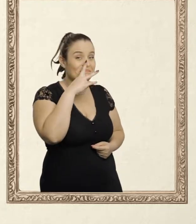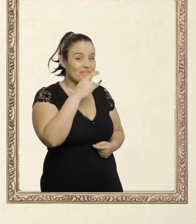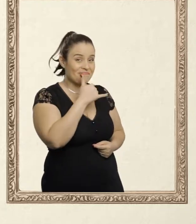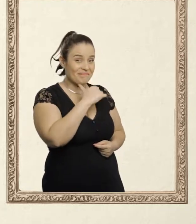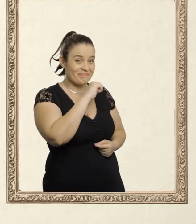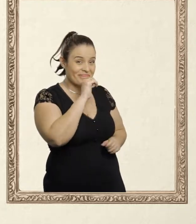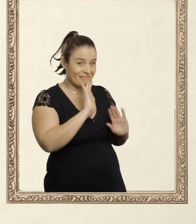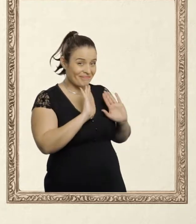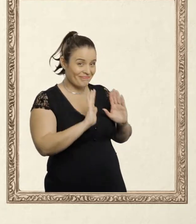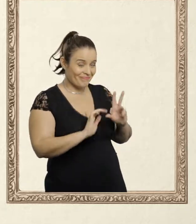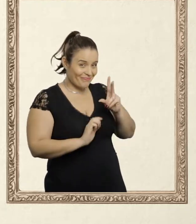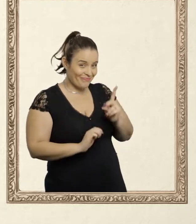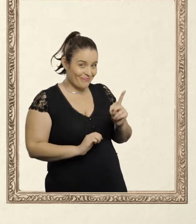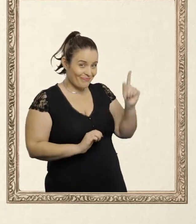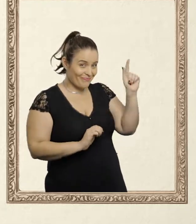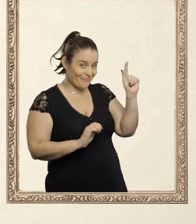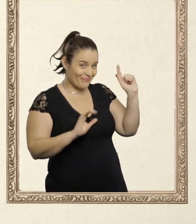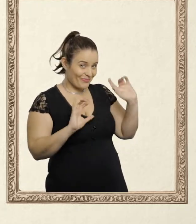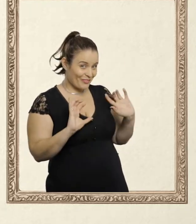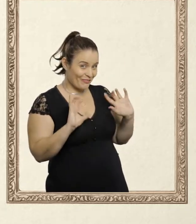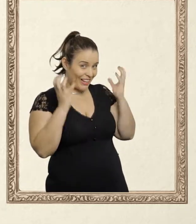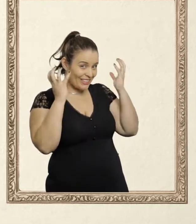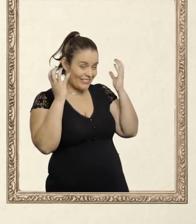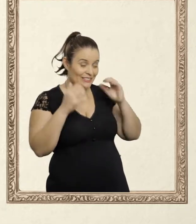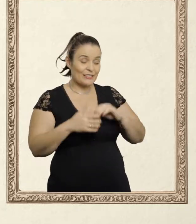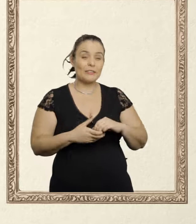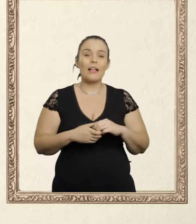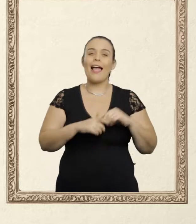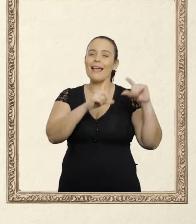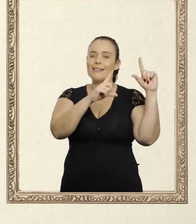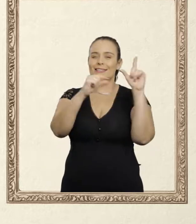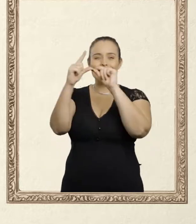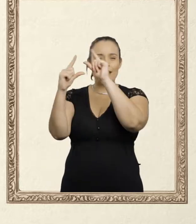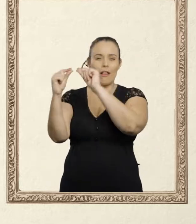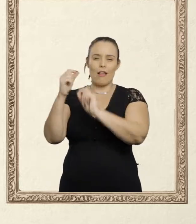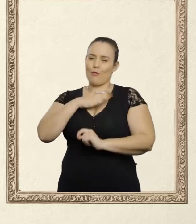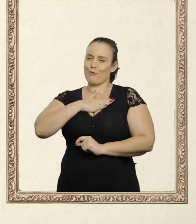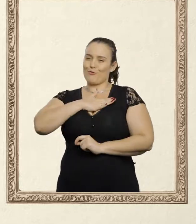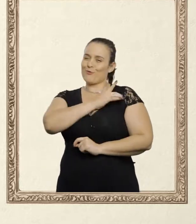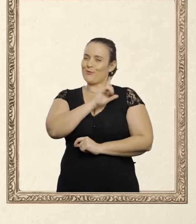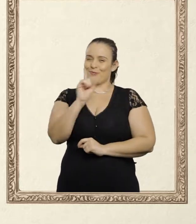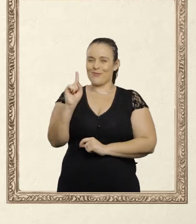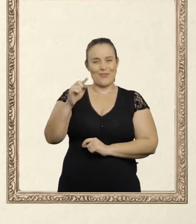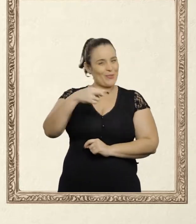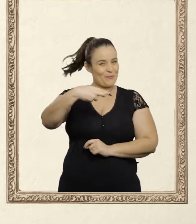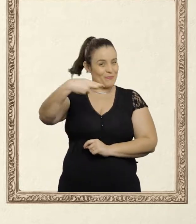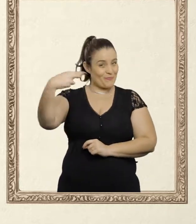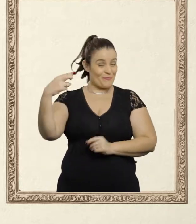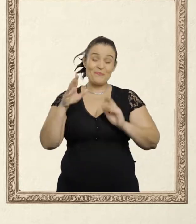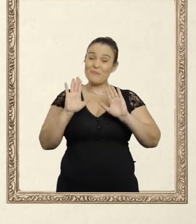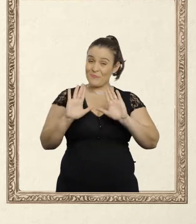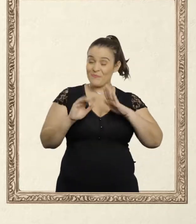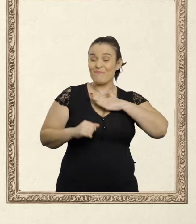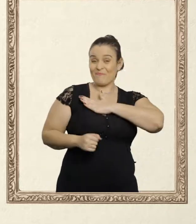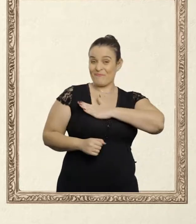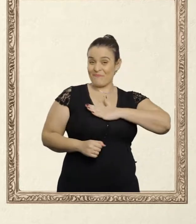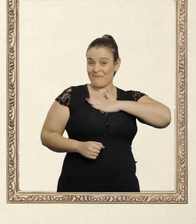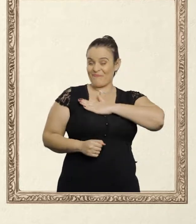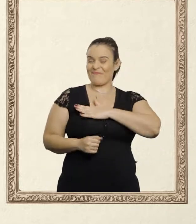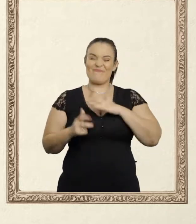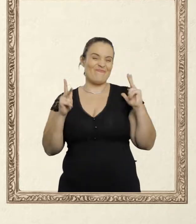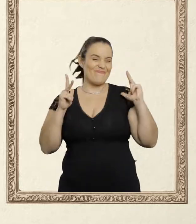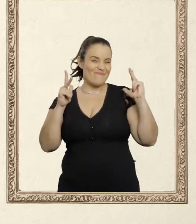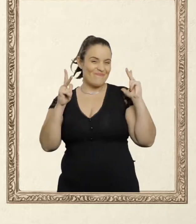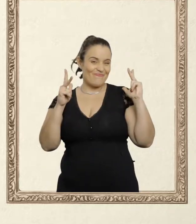Darling irem para a festa na casa do vizinho. As estrelas não são muito amigas de Peter Pan, mas gostam muito de